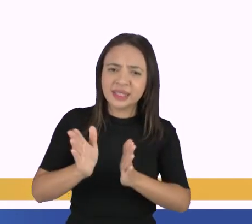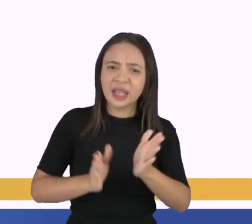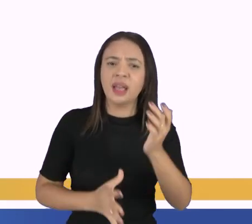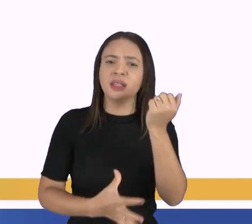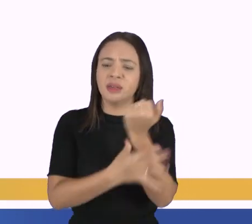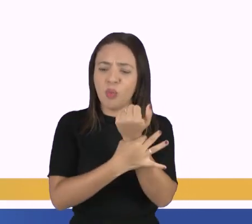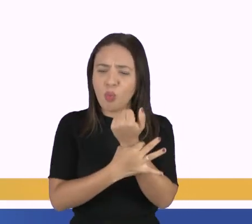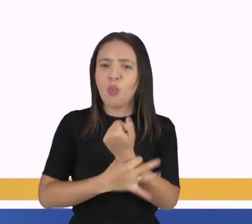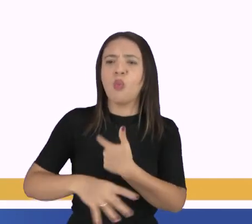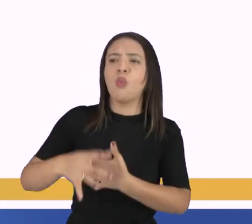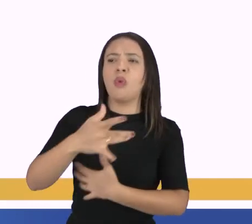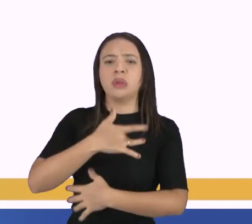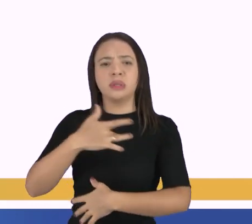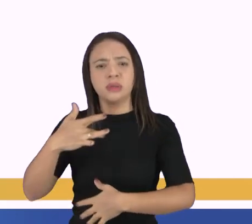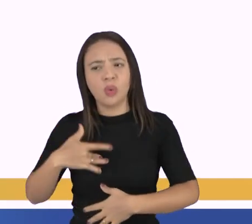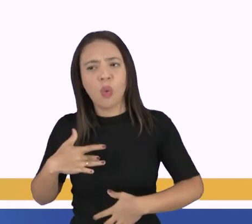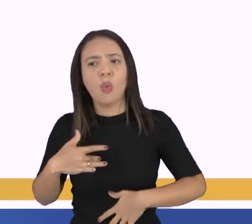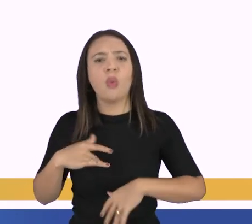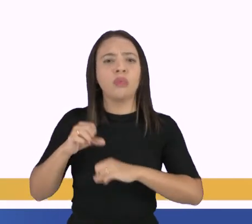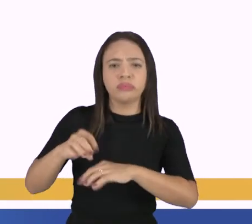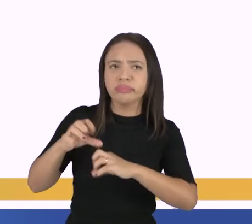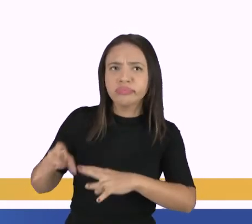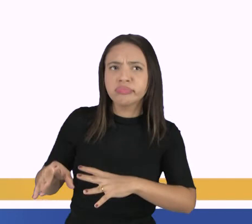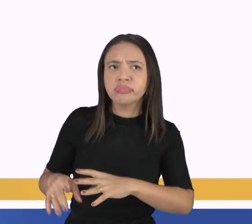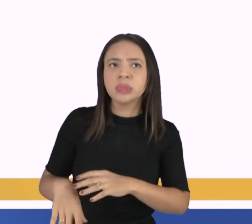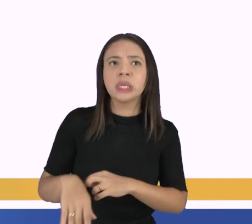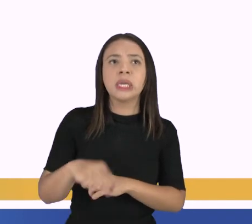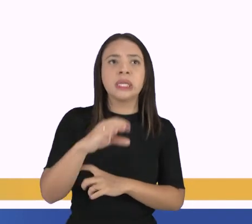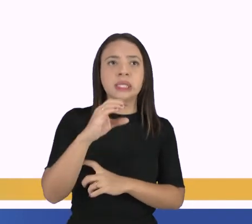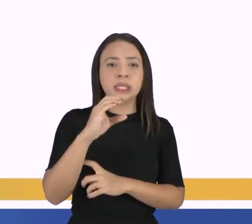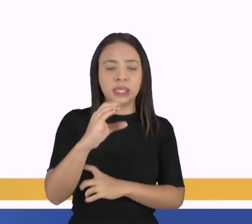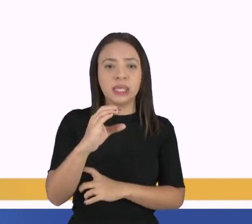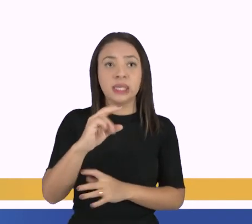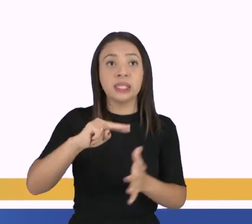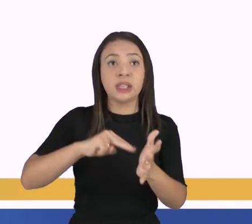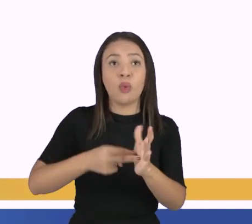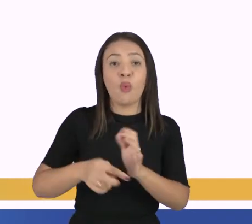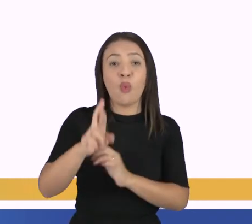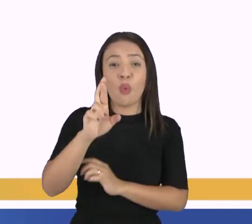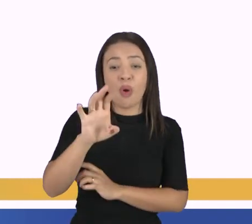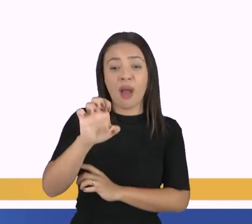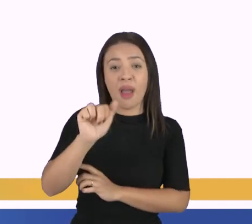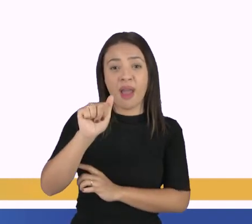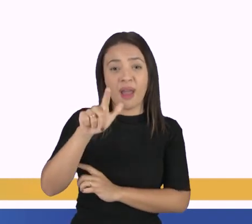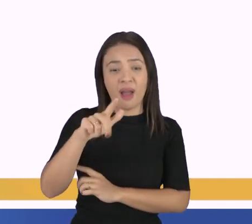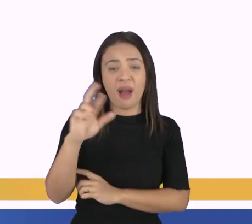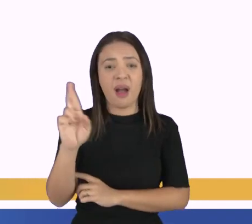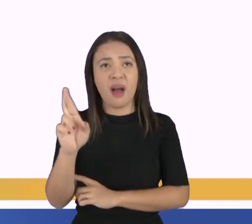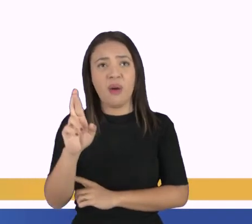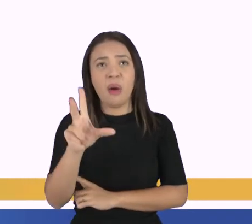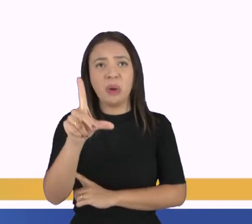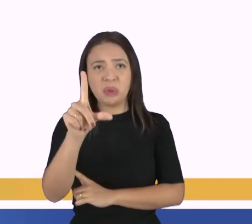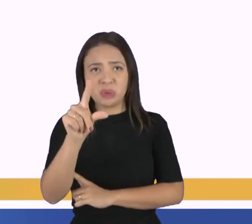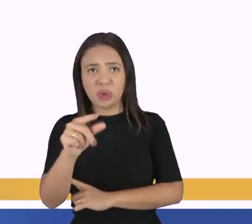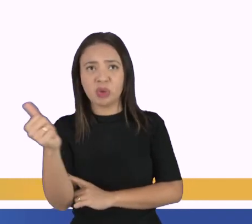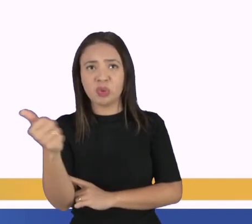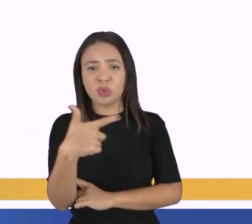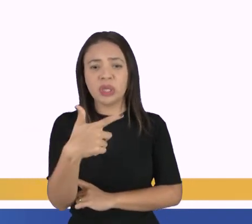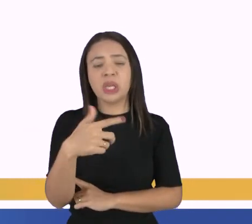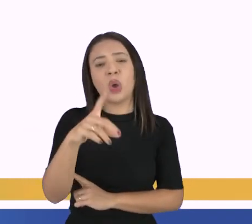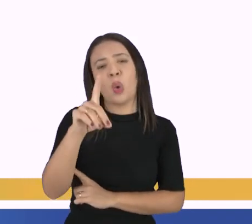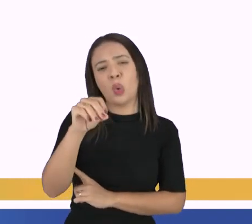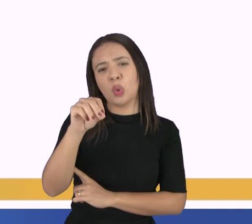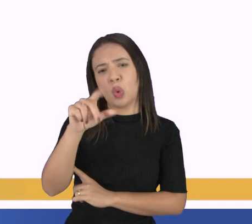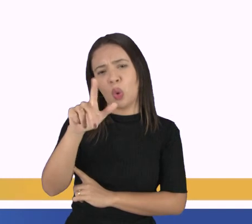a desvalorização do real em relação ao dólar. E a letra D, a destruição das florestas e rios no mundo. E